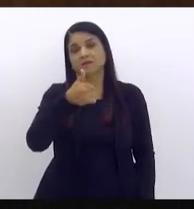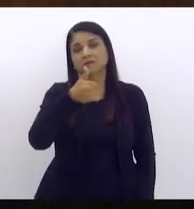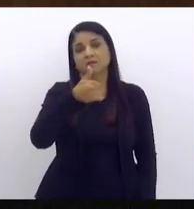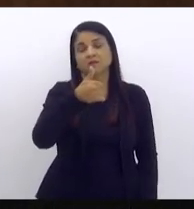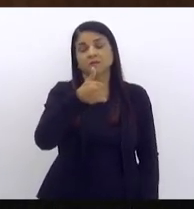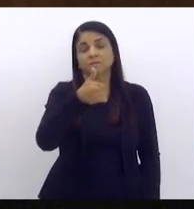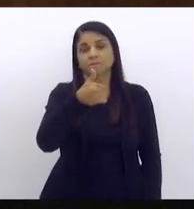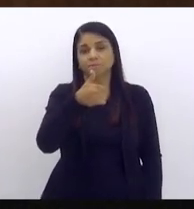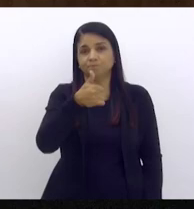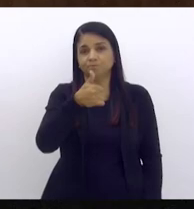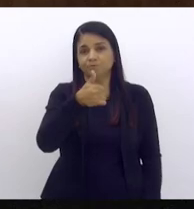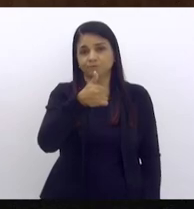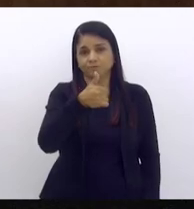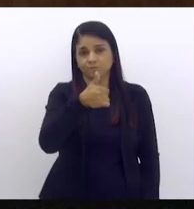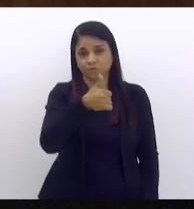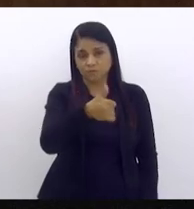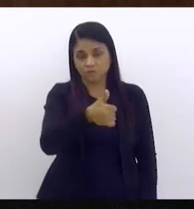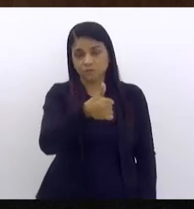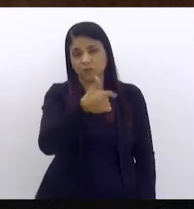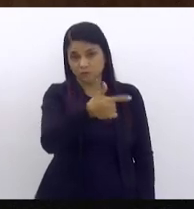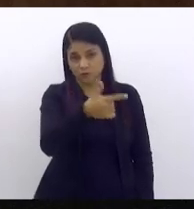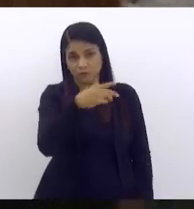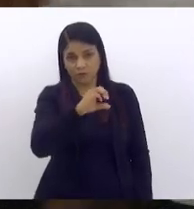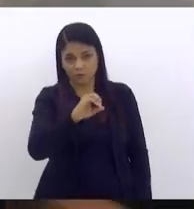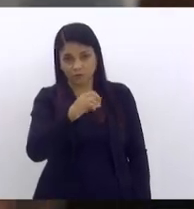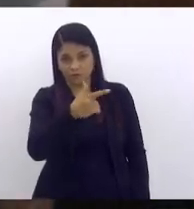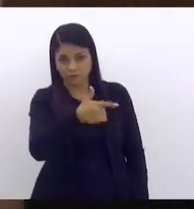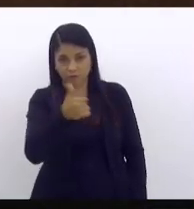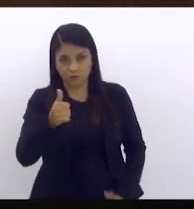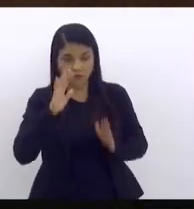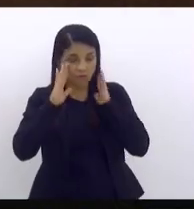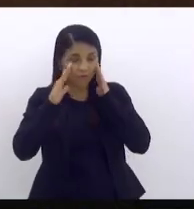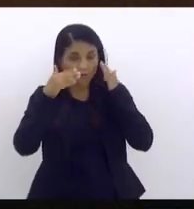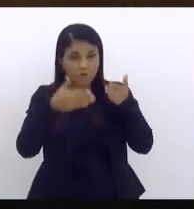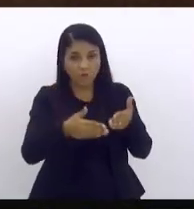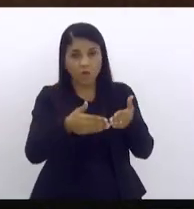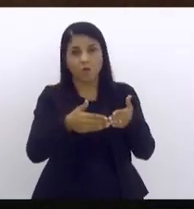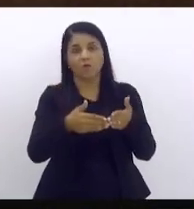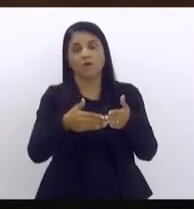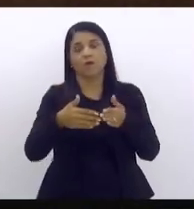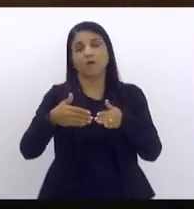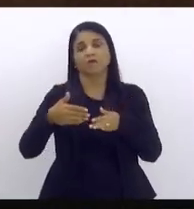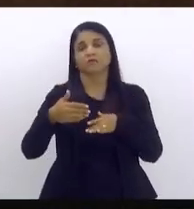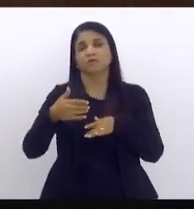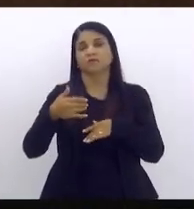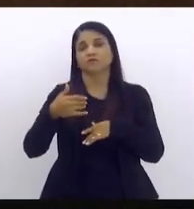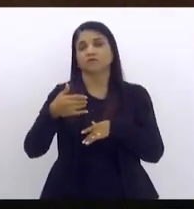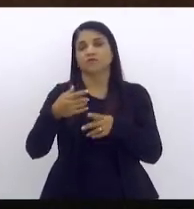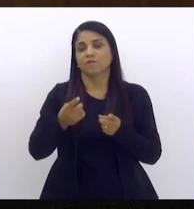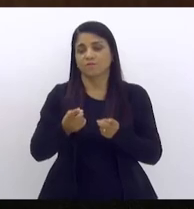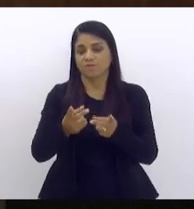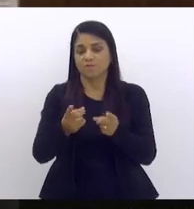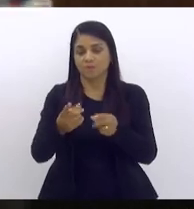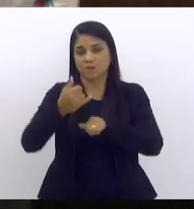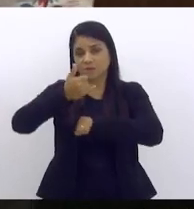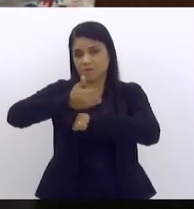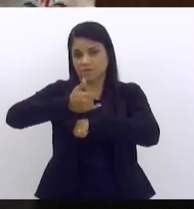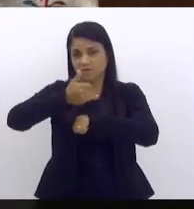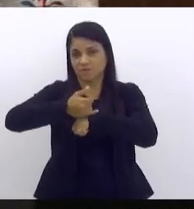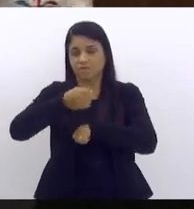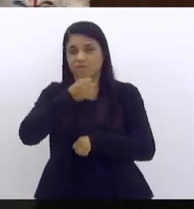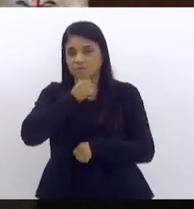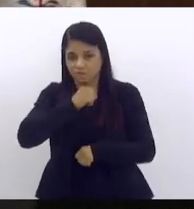2021, que fazia o foco específico aos ferros velhos. Por que que eu estou falando isso?